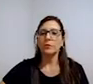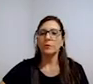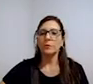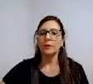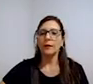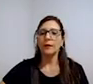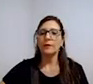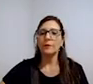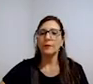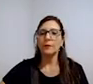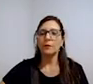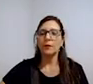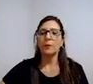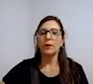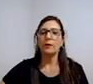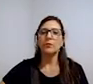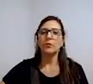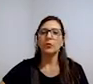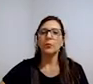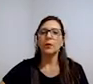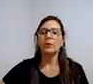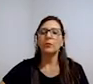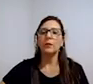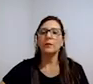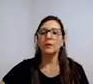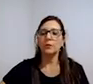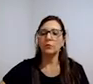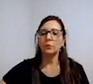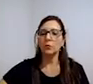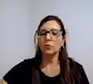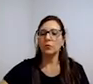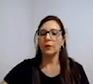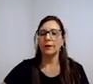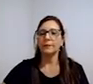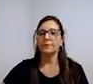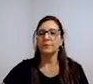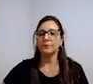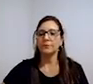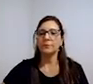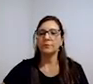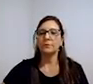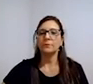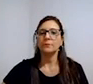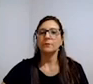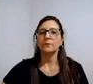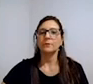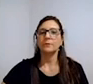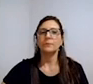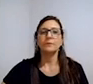nós vamos falar especificamente sobre o tecido muscular.